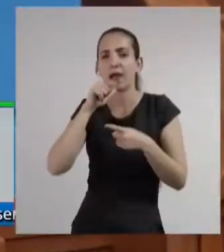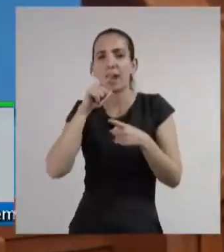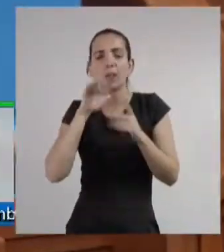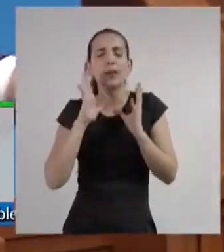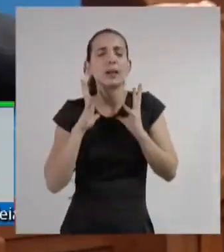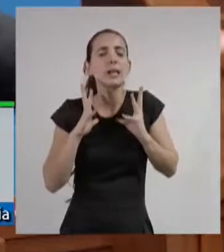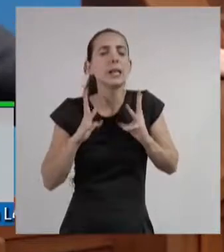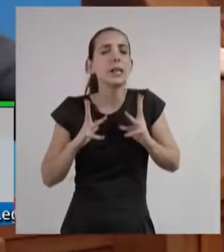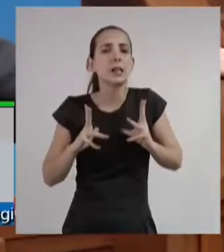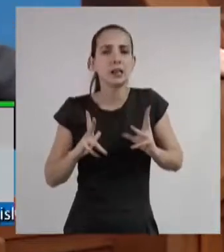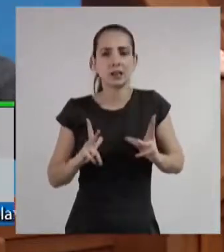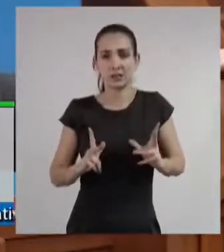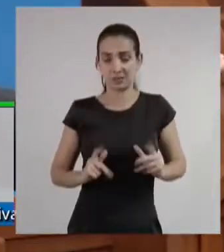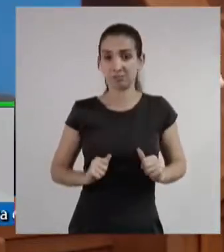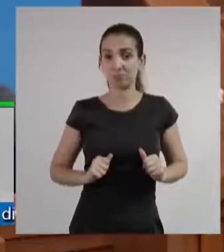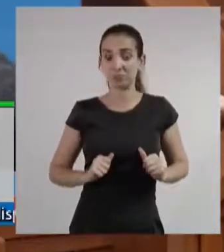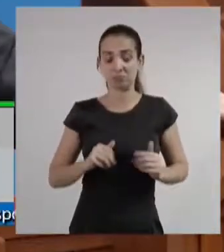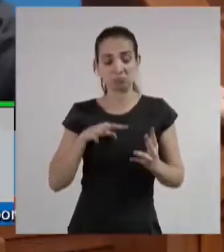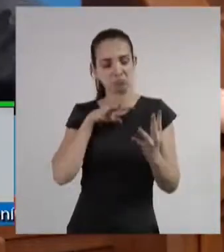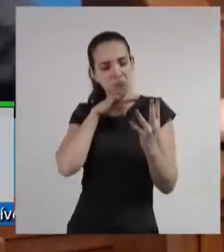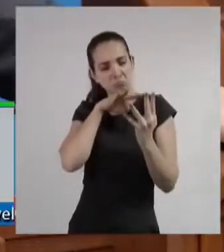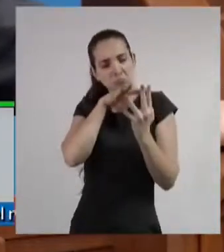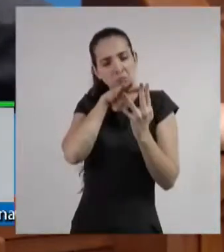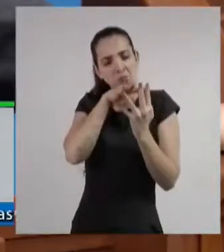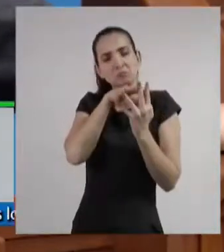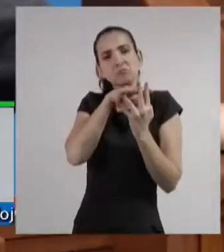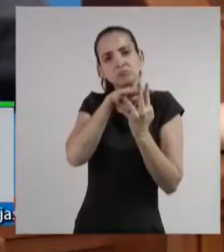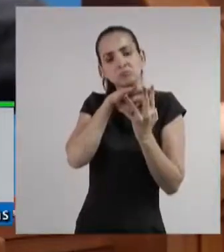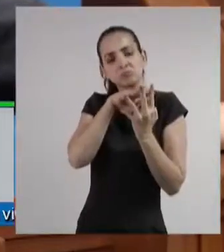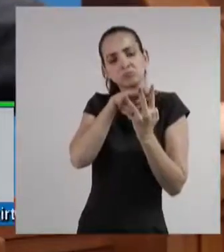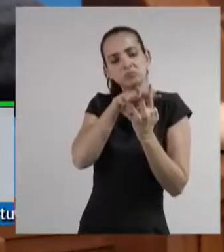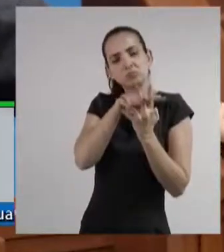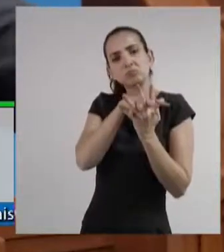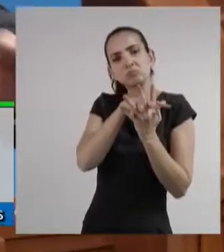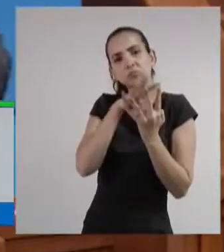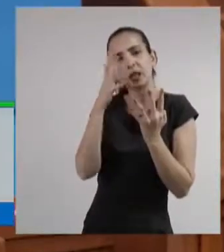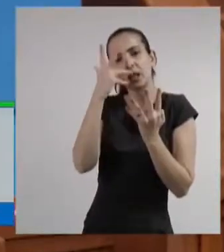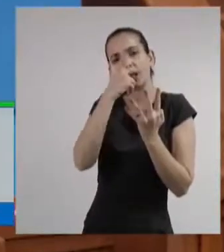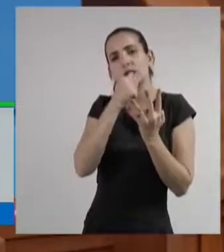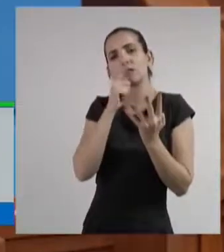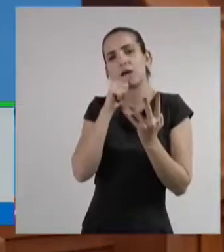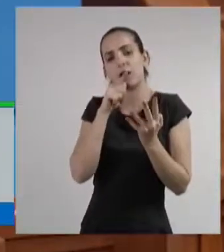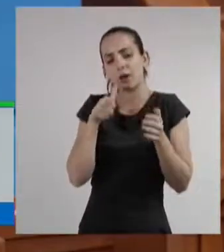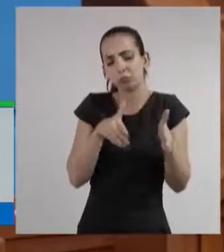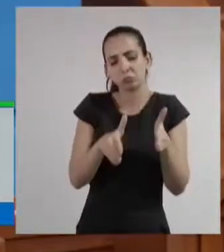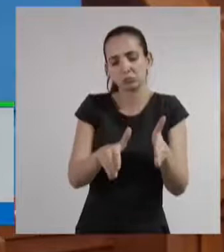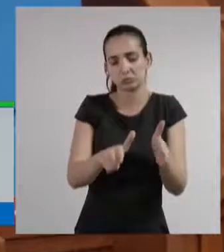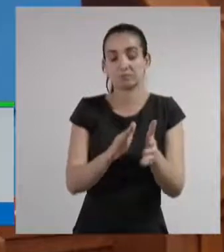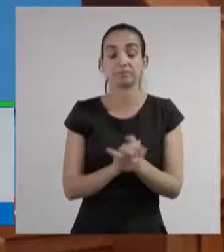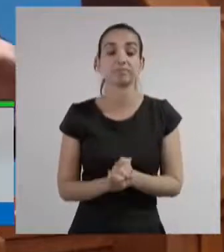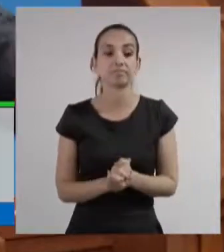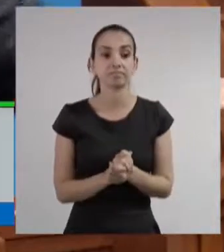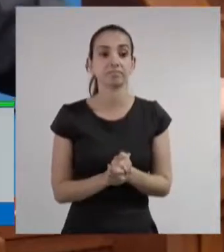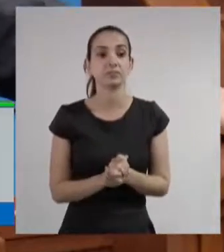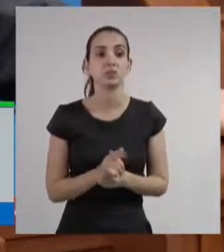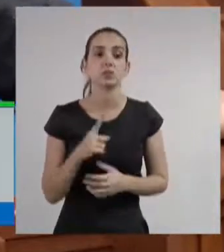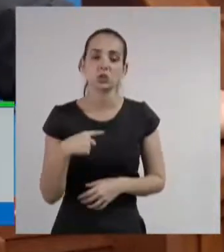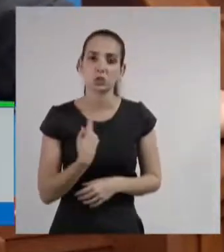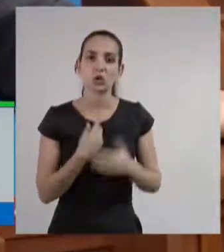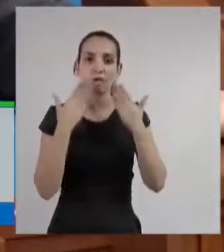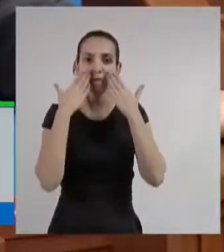cristalina. E assistimos o vídeo, efetivamente, de uma